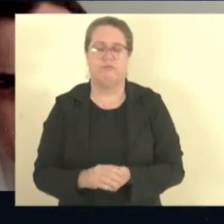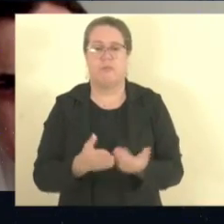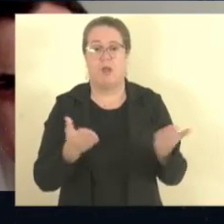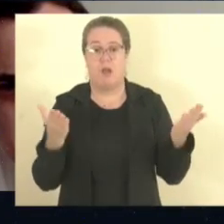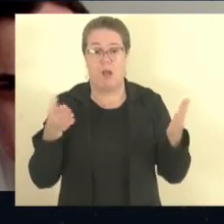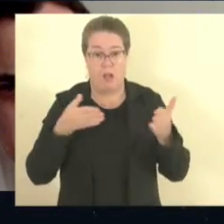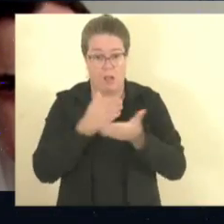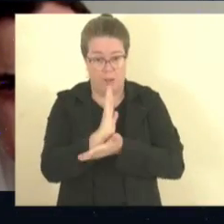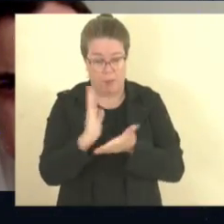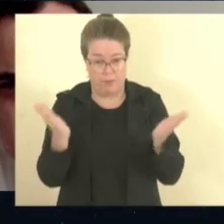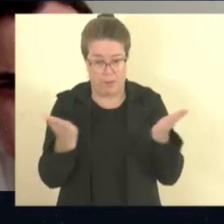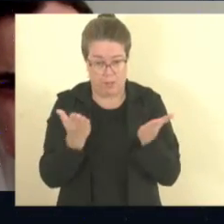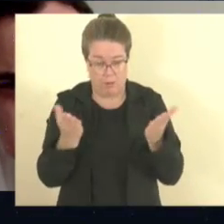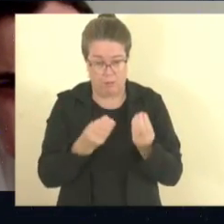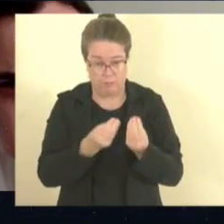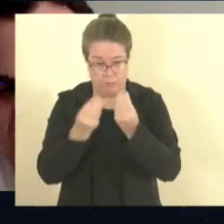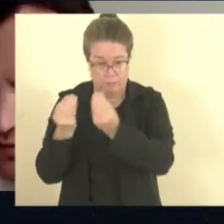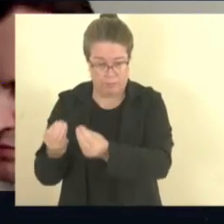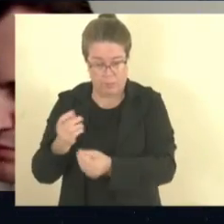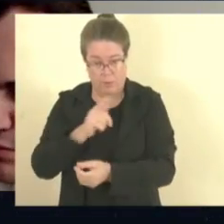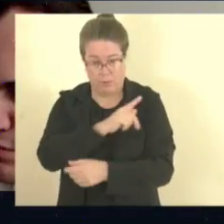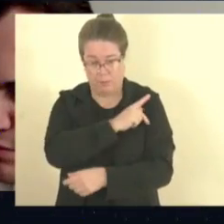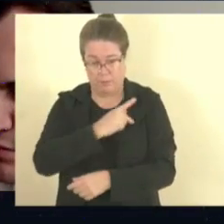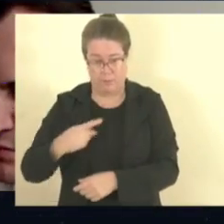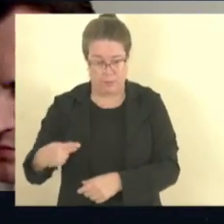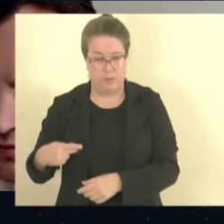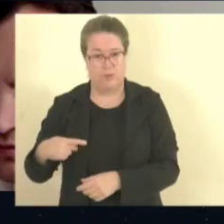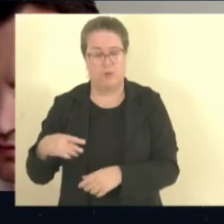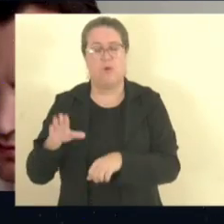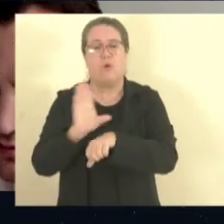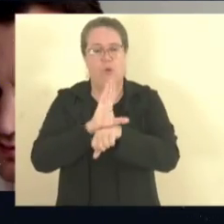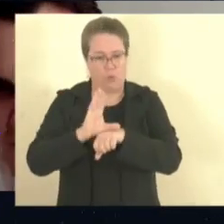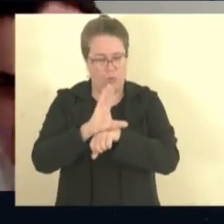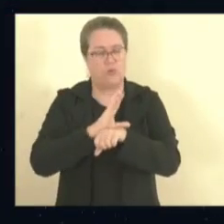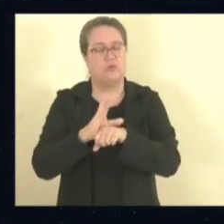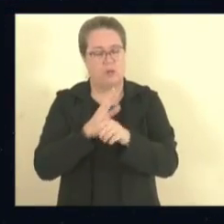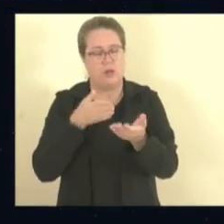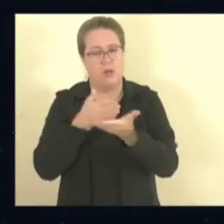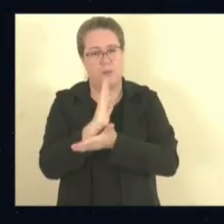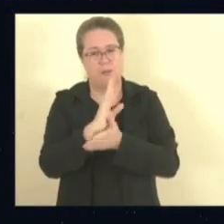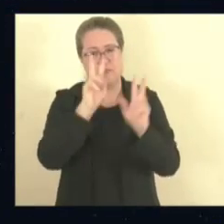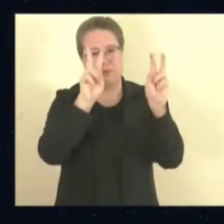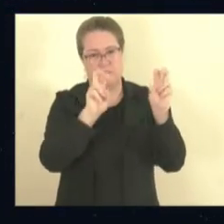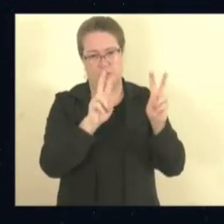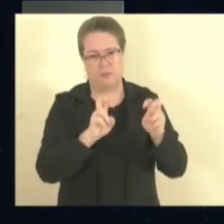o projeto ao presidente com parecer pela constitucionalidade e aprovação da matéria.